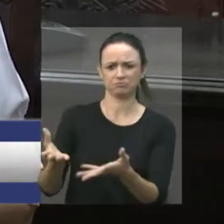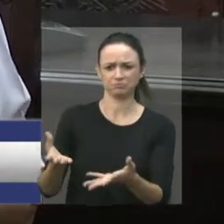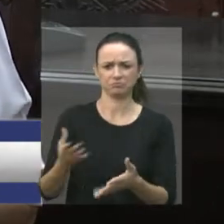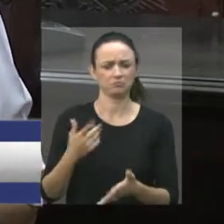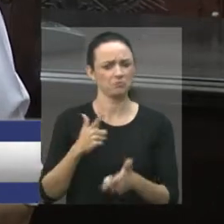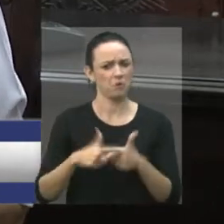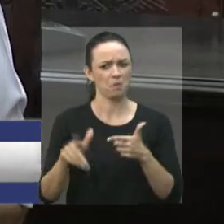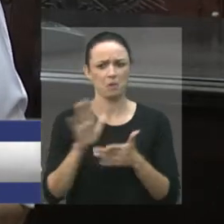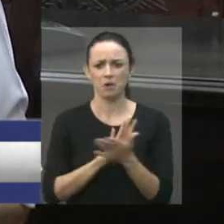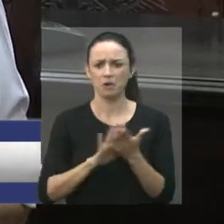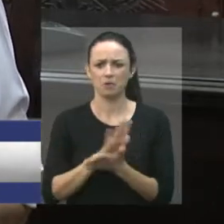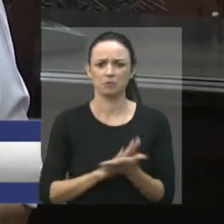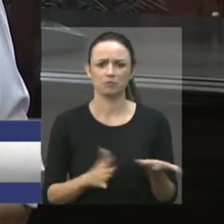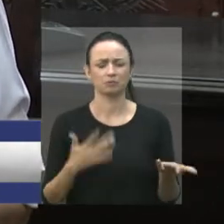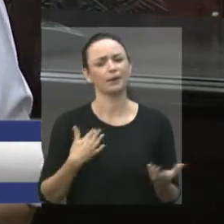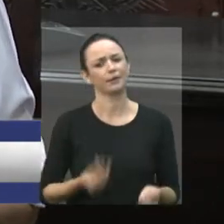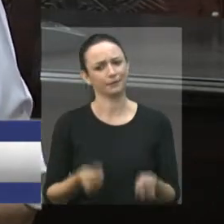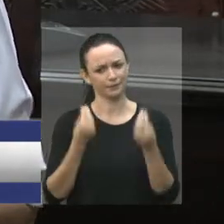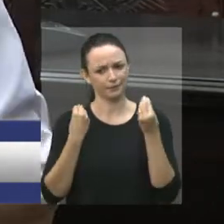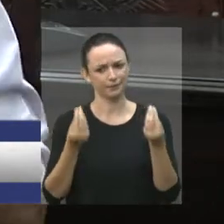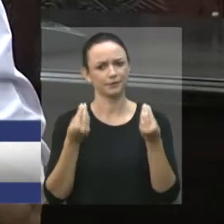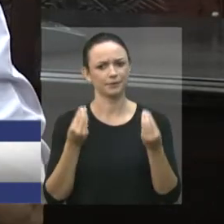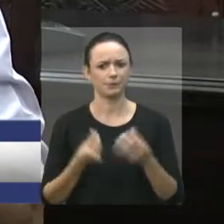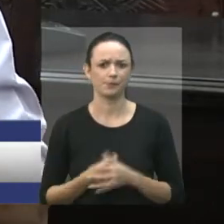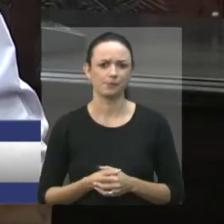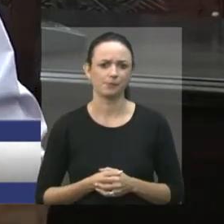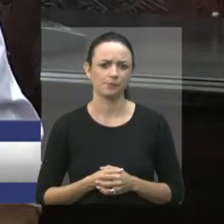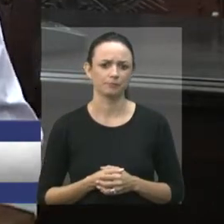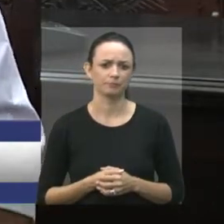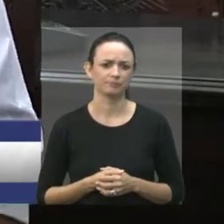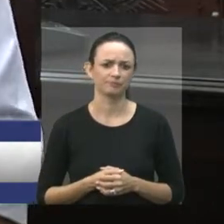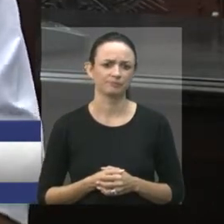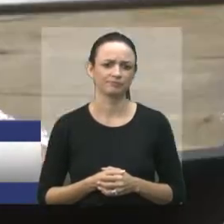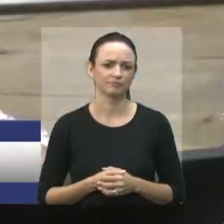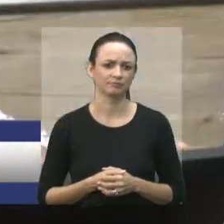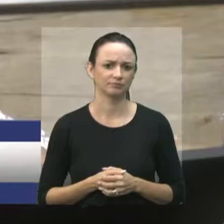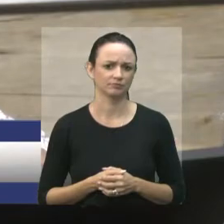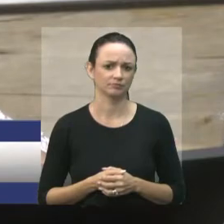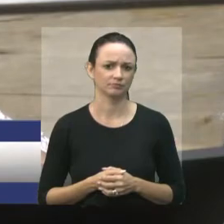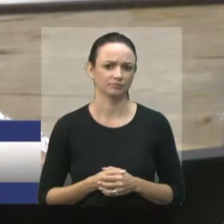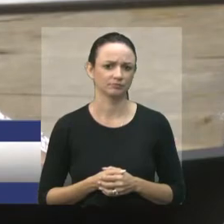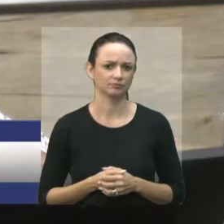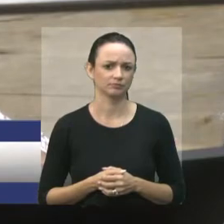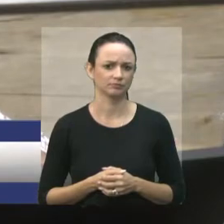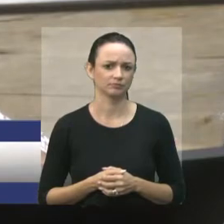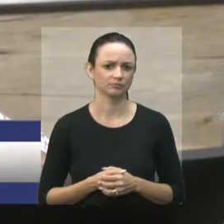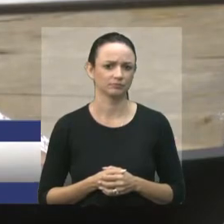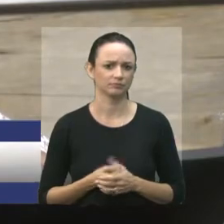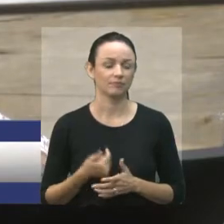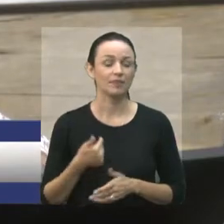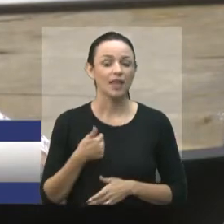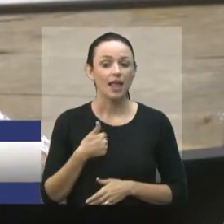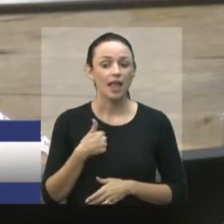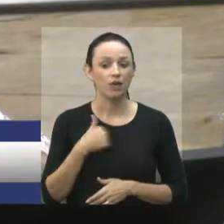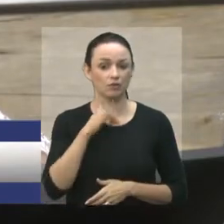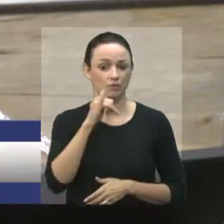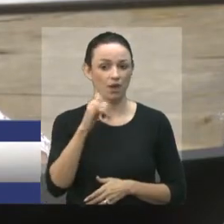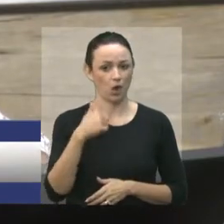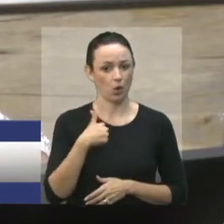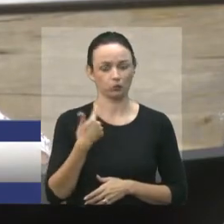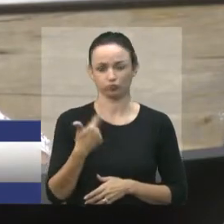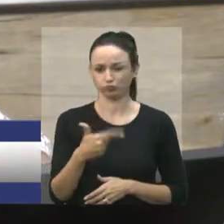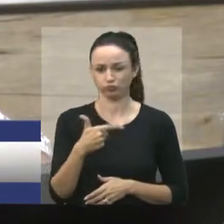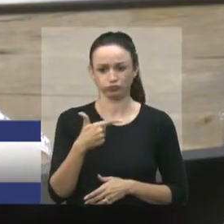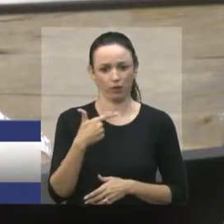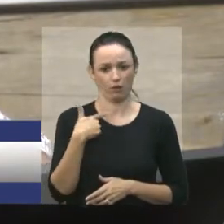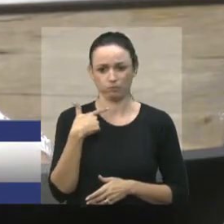um absurdo, vereador, sabe, chegar nesse ponto. Eu tenho que dizer que eu não tenho conhecimento...